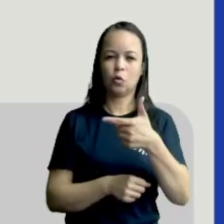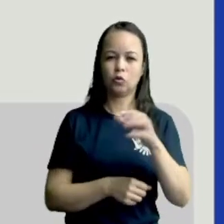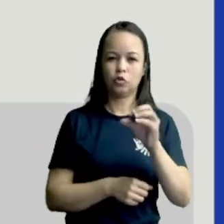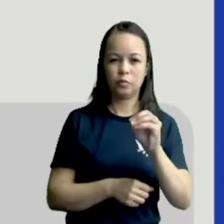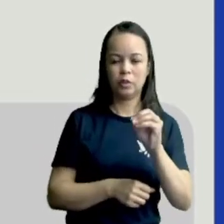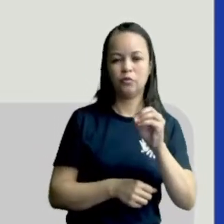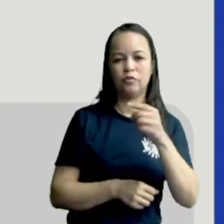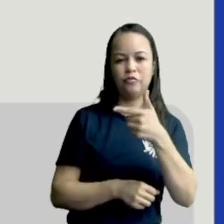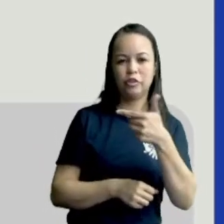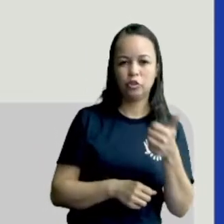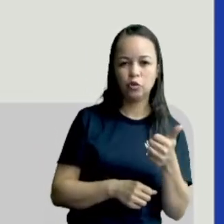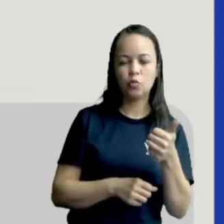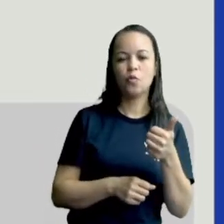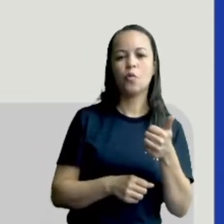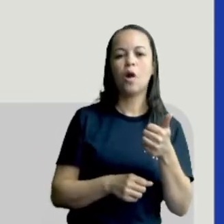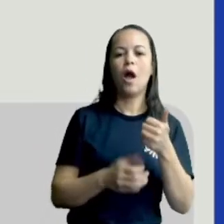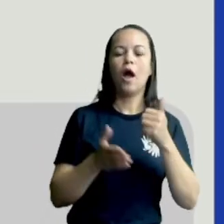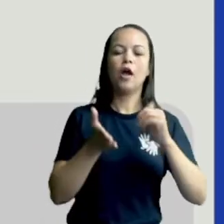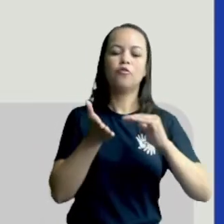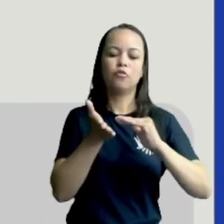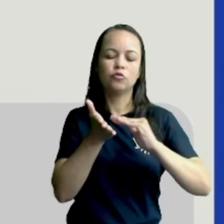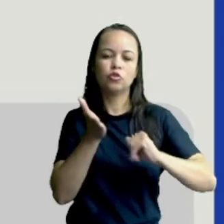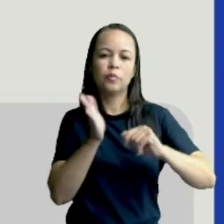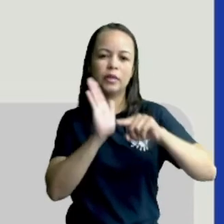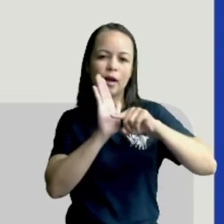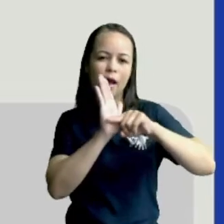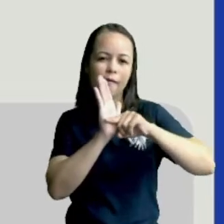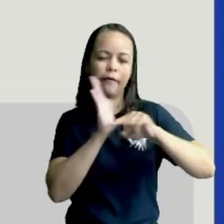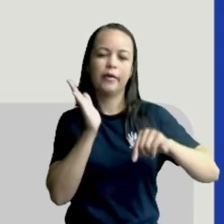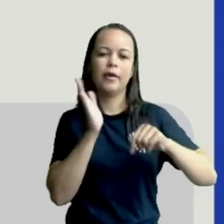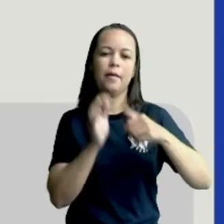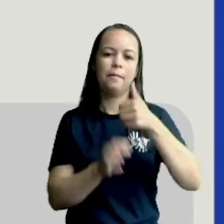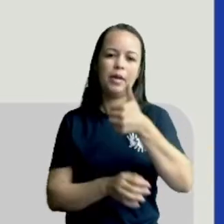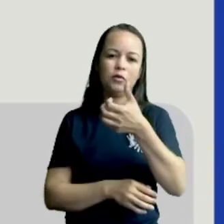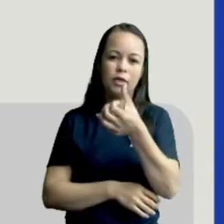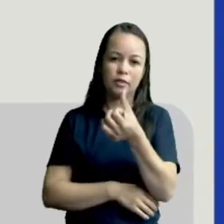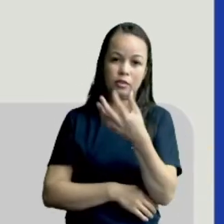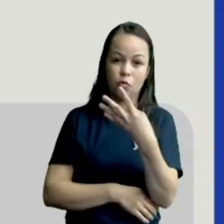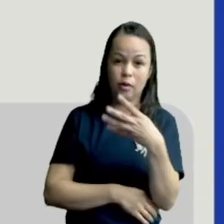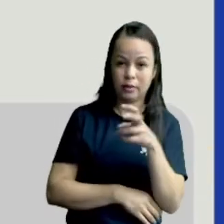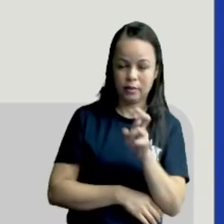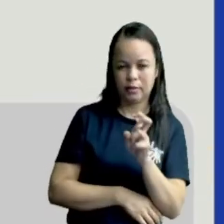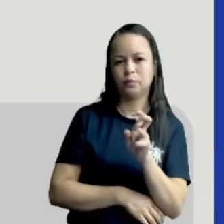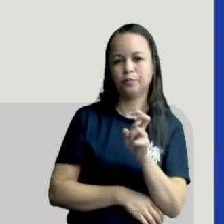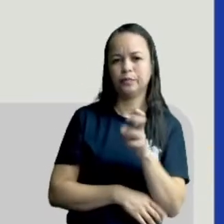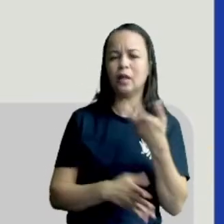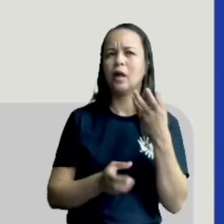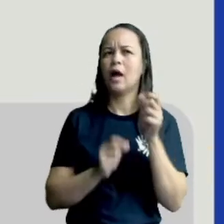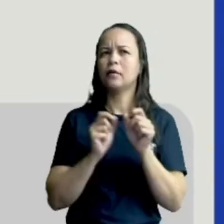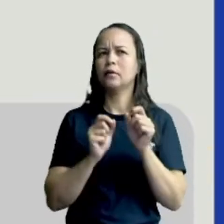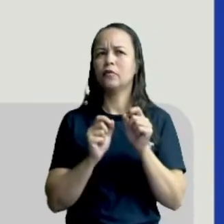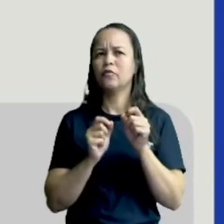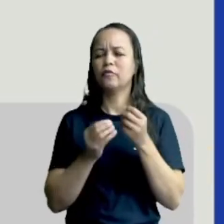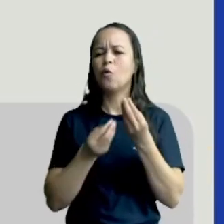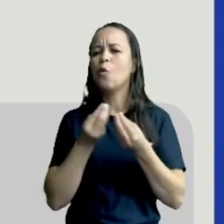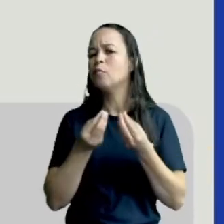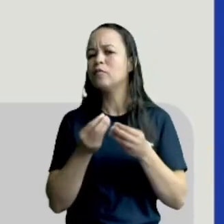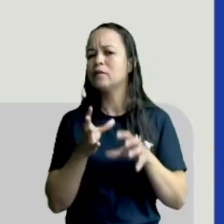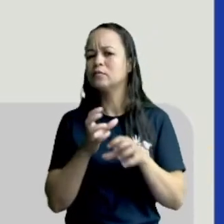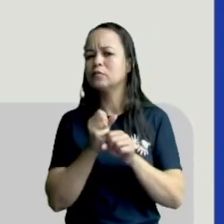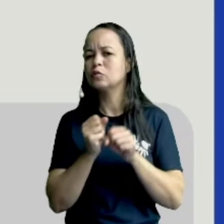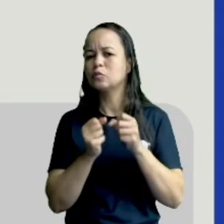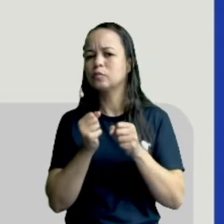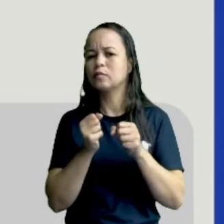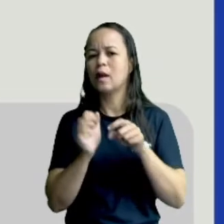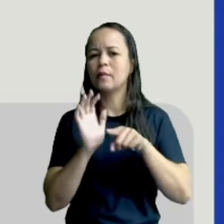subtrair 1645. Como é que a gente faz a subtração? Pega a primeira ordem das unidades e aí a gente